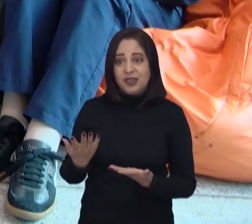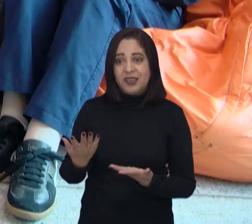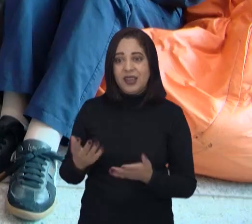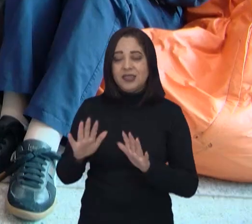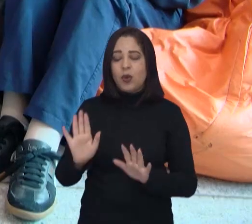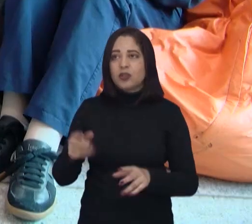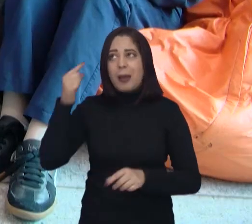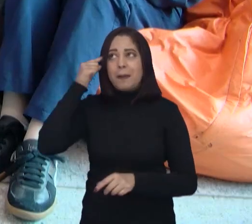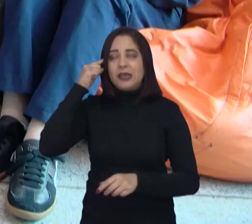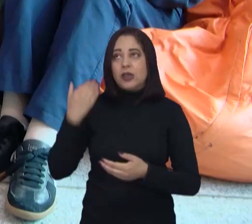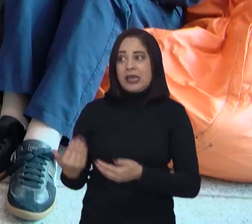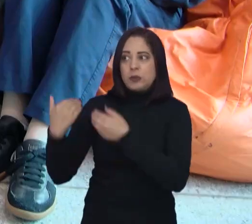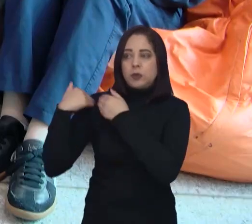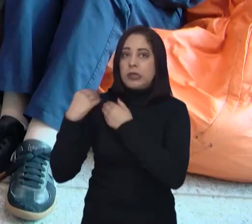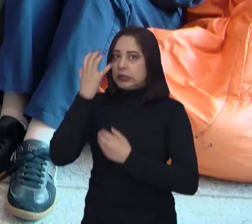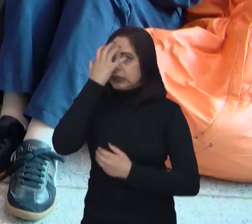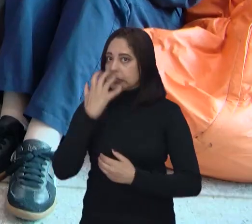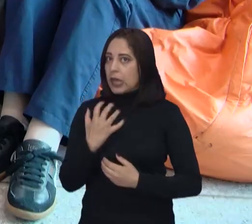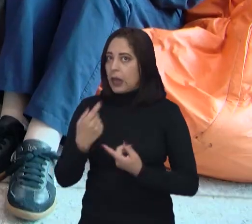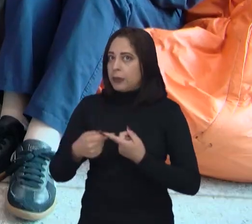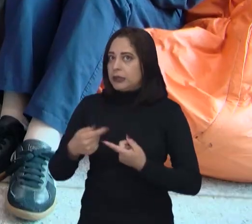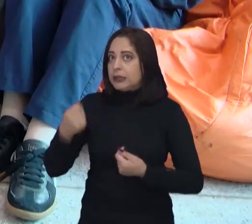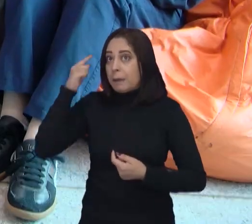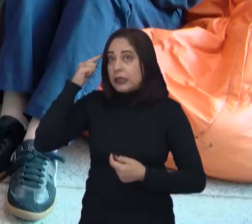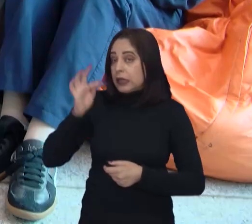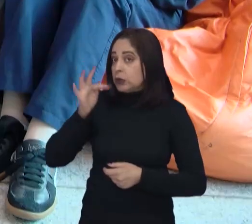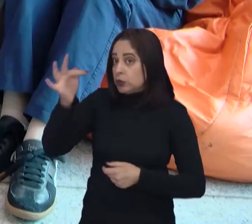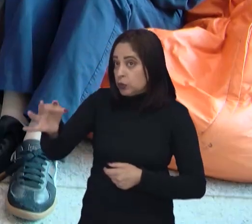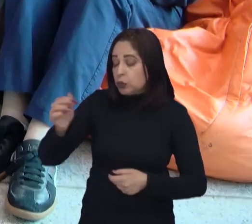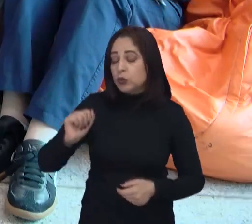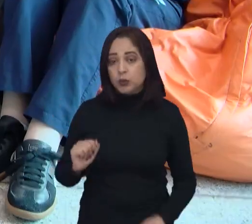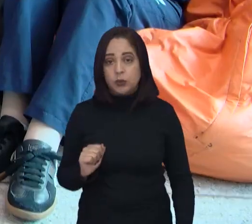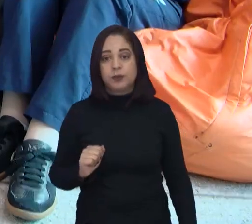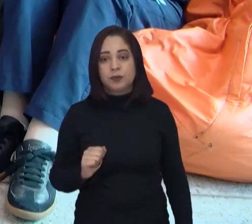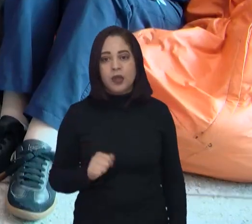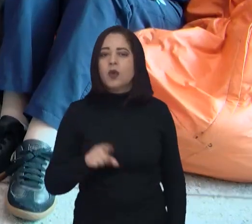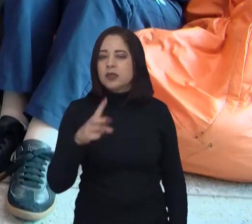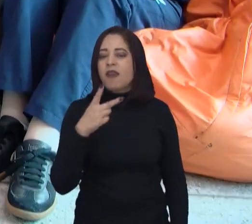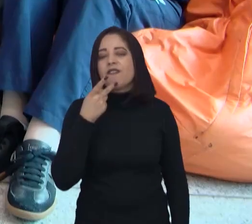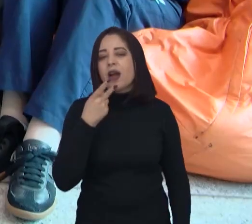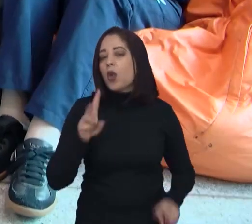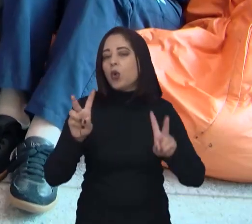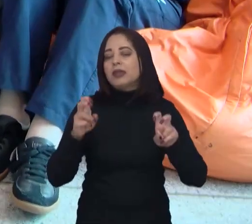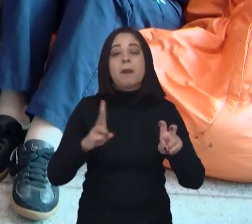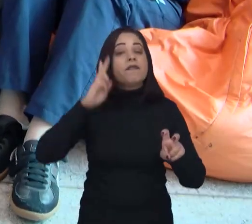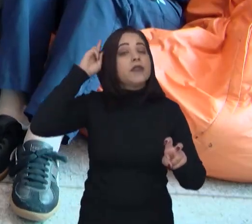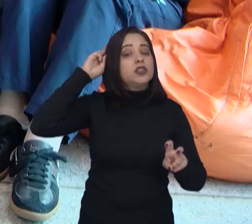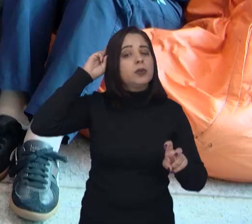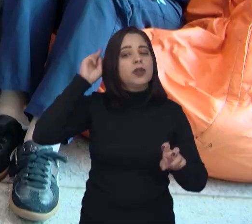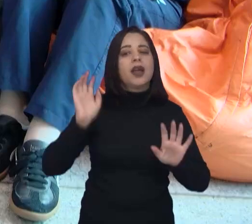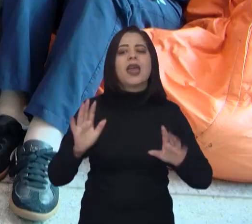essa responsabilidade como algo mais sério para ver como vai ser o seu futuro. E vocês falaram bastante dessa questão do vestibular, né, das provas. E como é que é